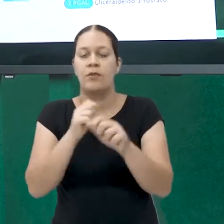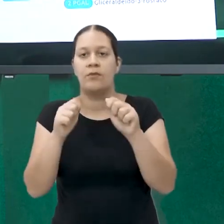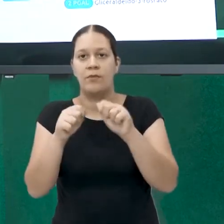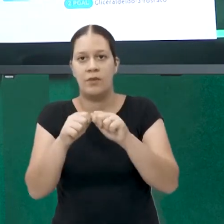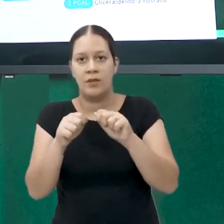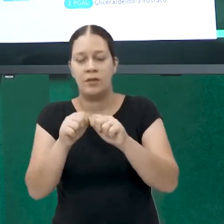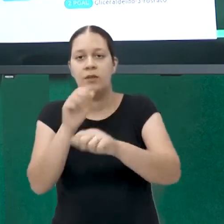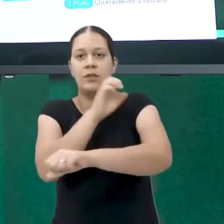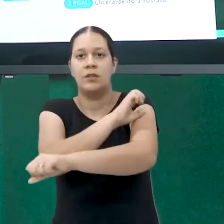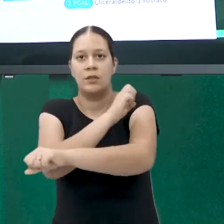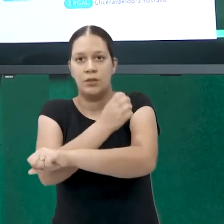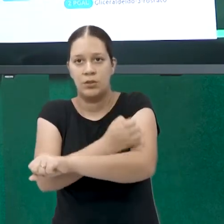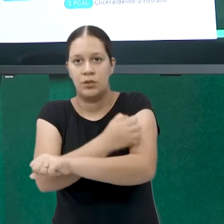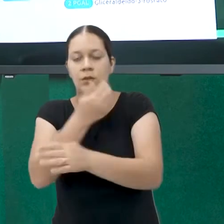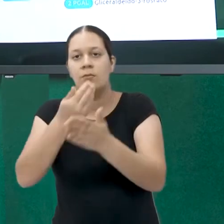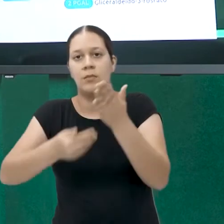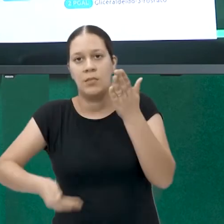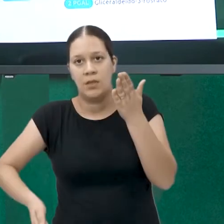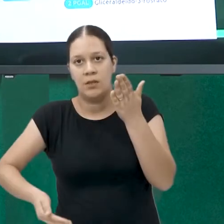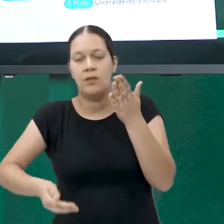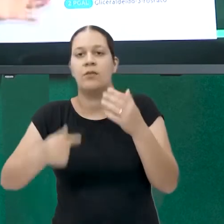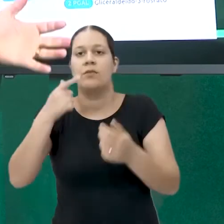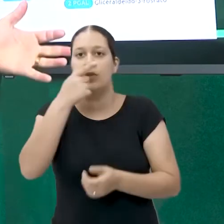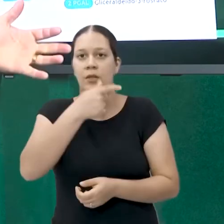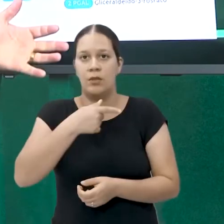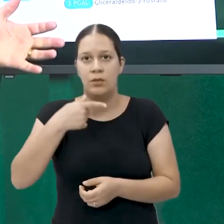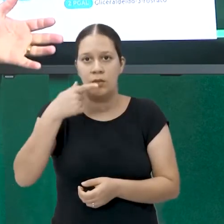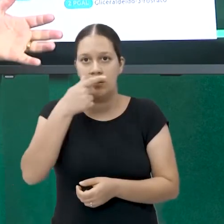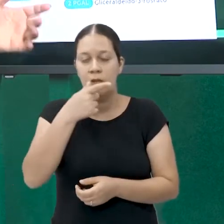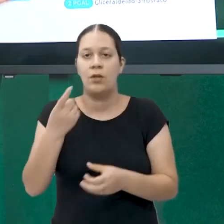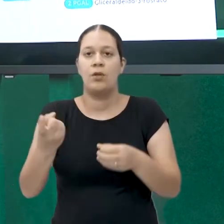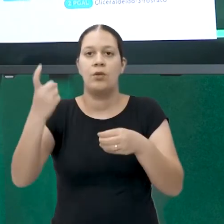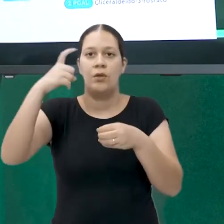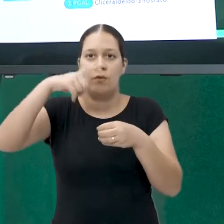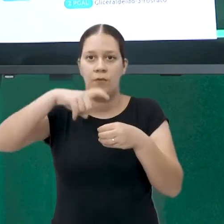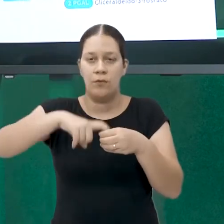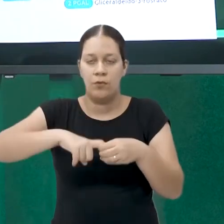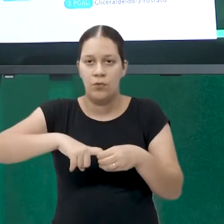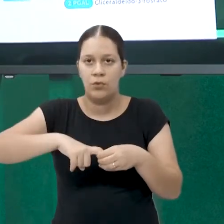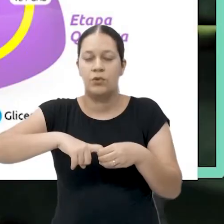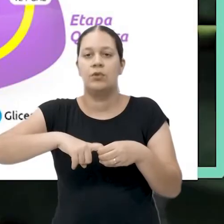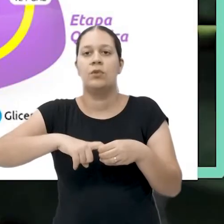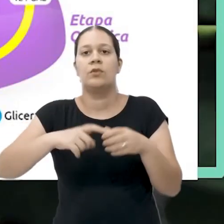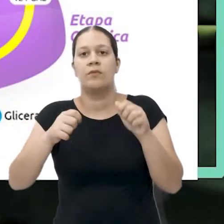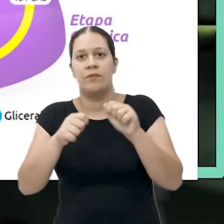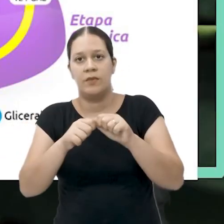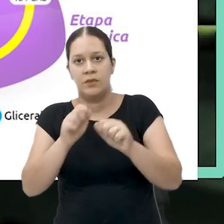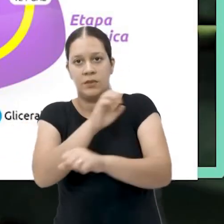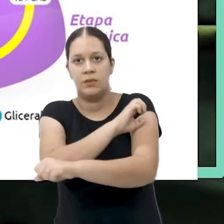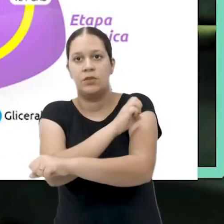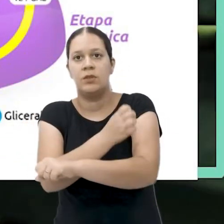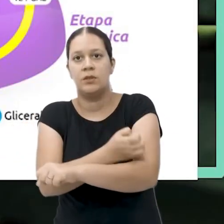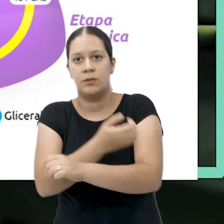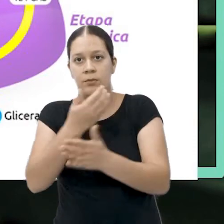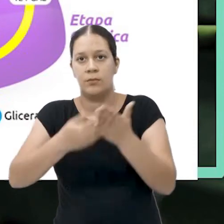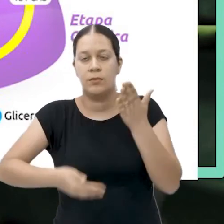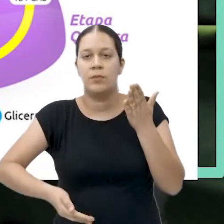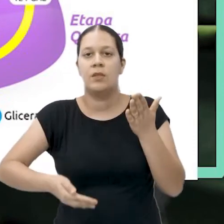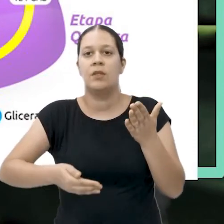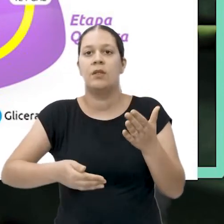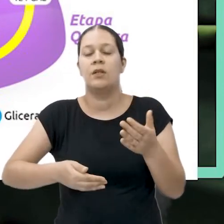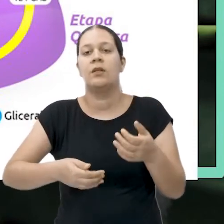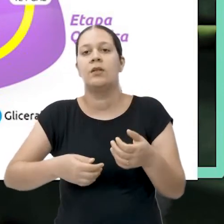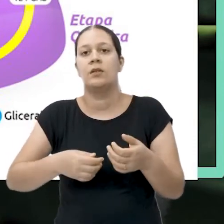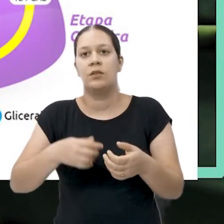escuro. Produz energia, gasta energia, produz glicose. Volta o ADP, produz energia,